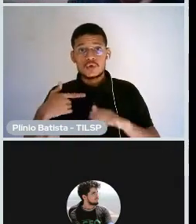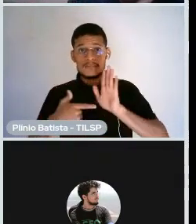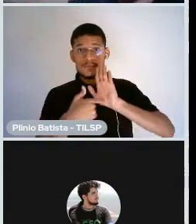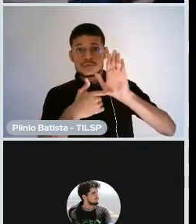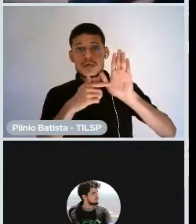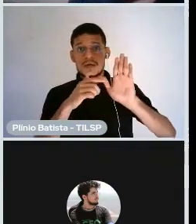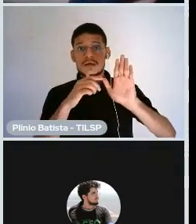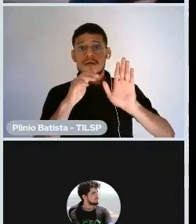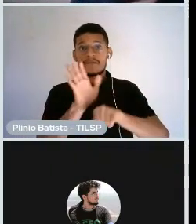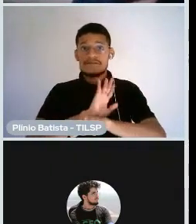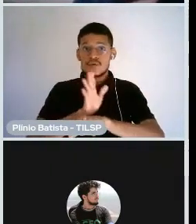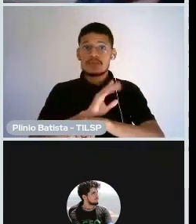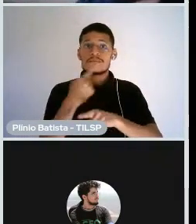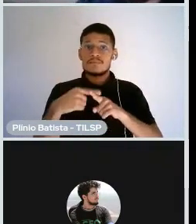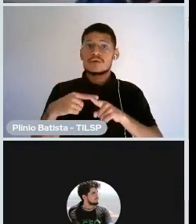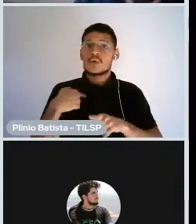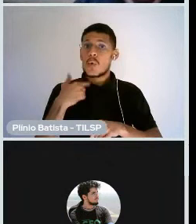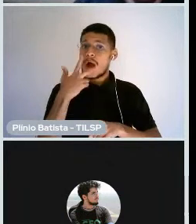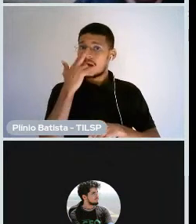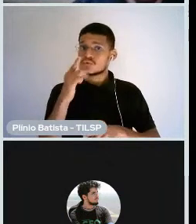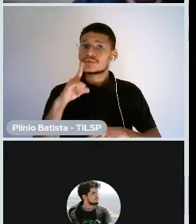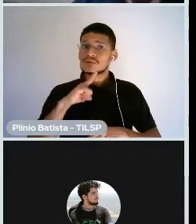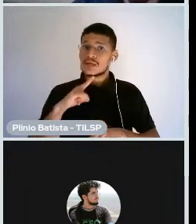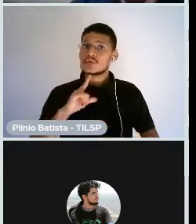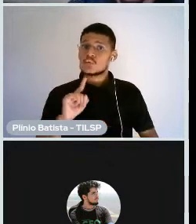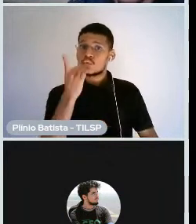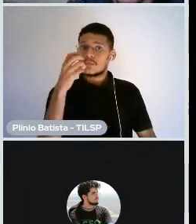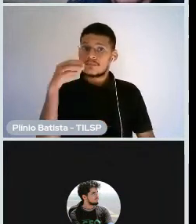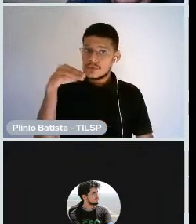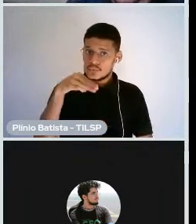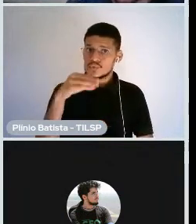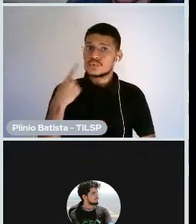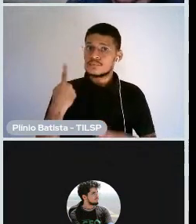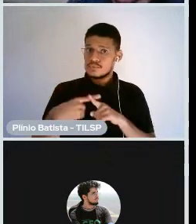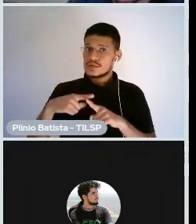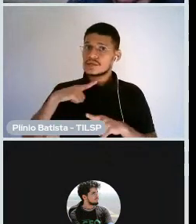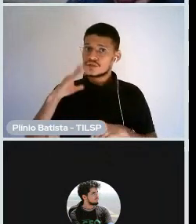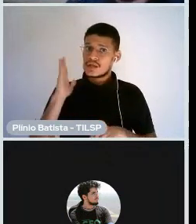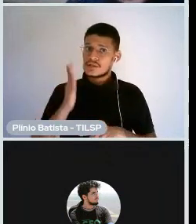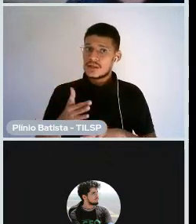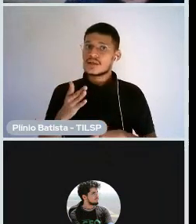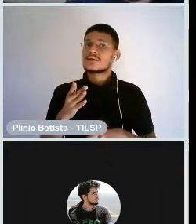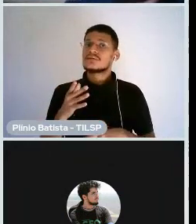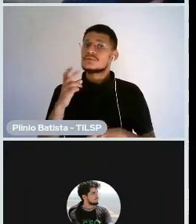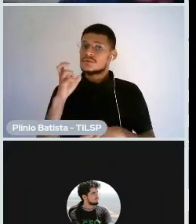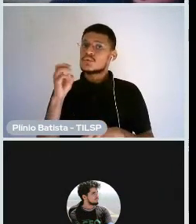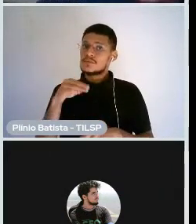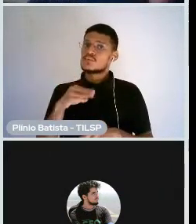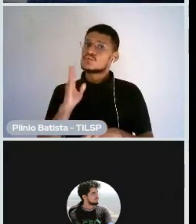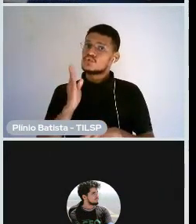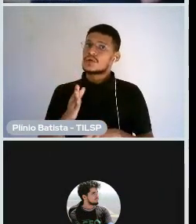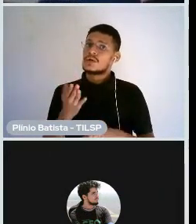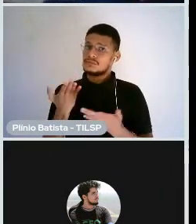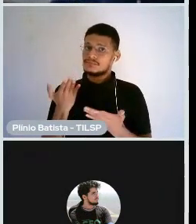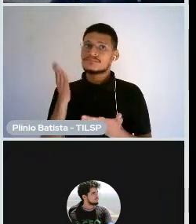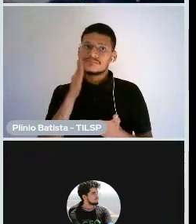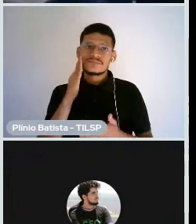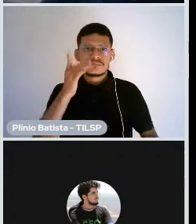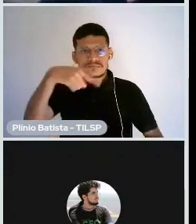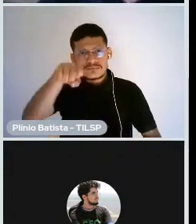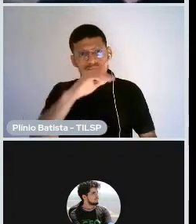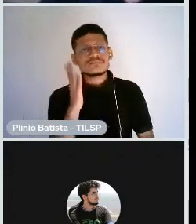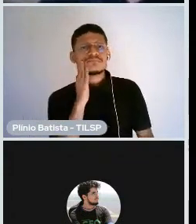eu acho que a gente só tem 1 minuto, né? Que a gente já tomou, na verdade, esses 5 minutos. Então, para vocês entenderem mais sobre a questão de